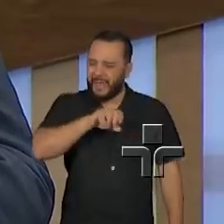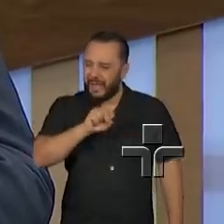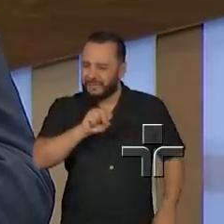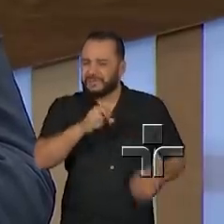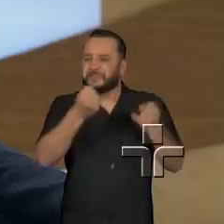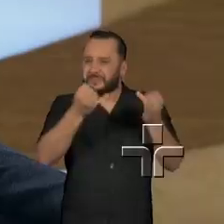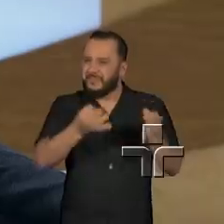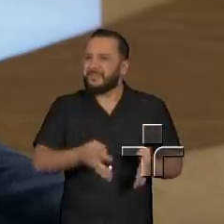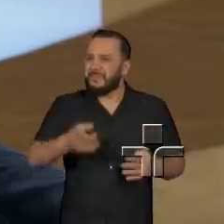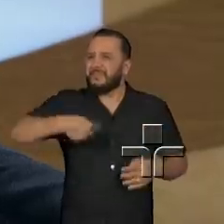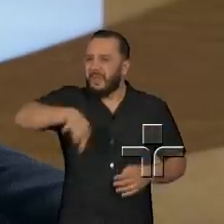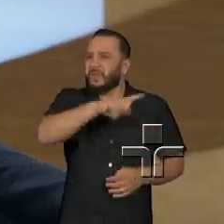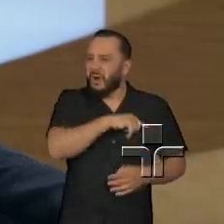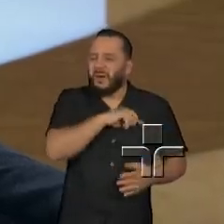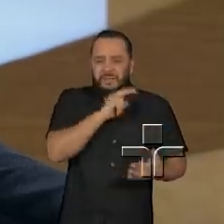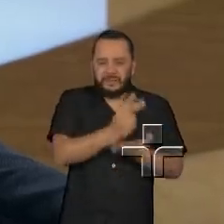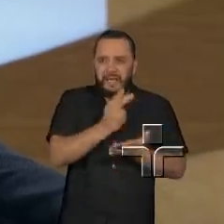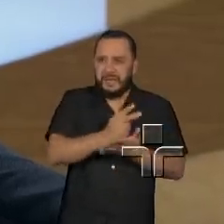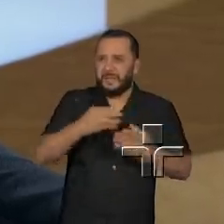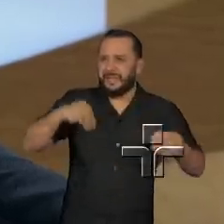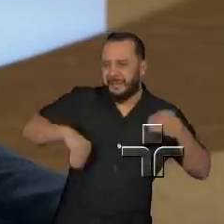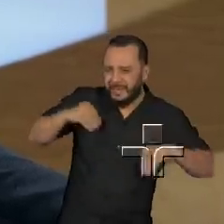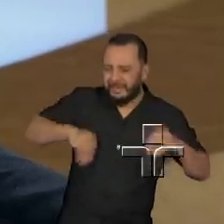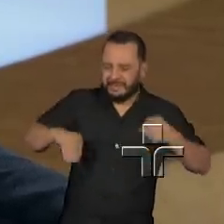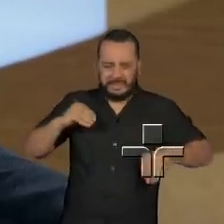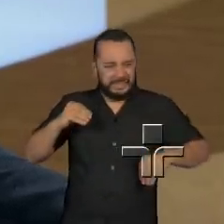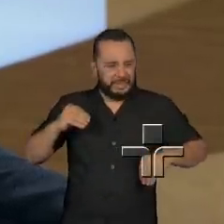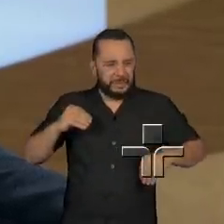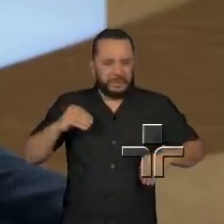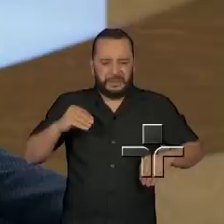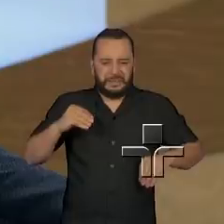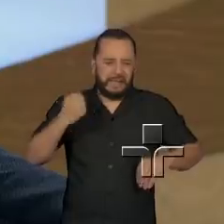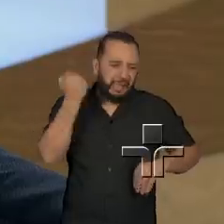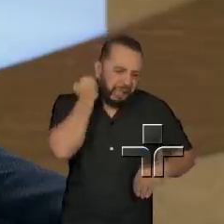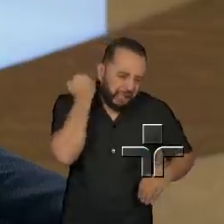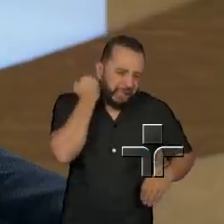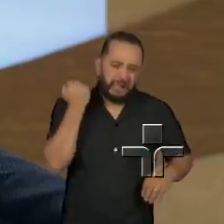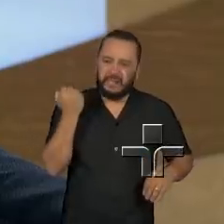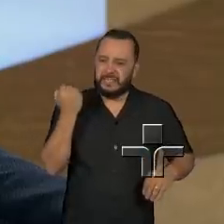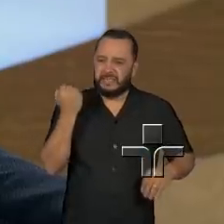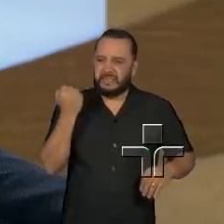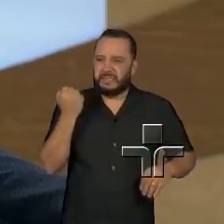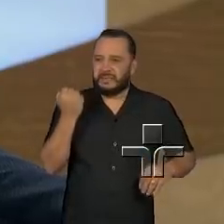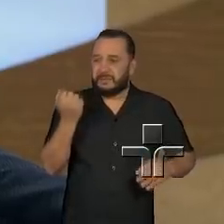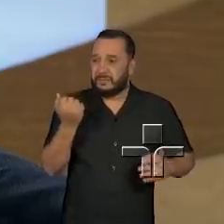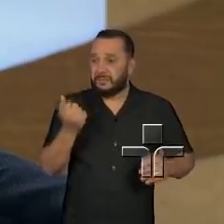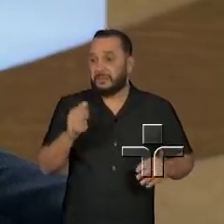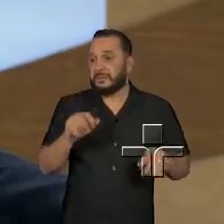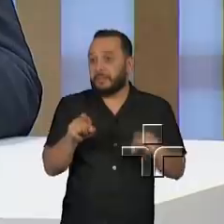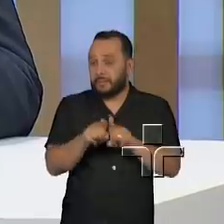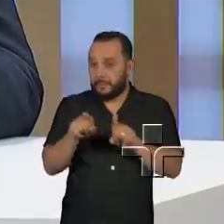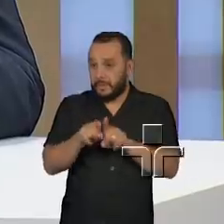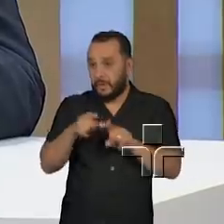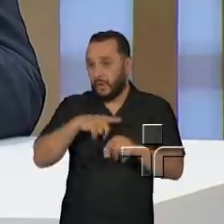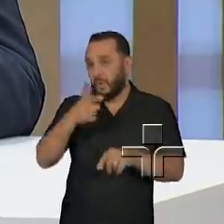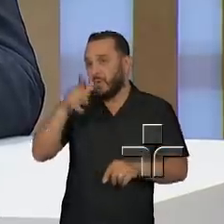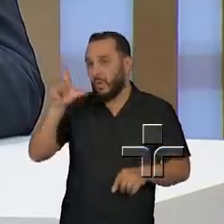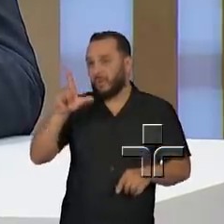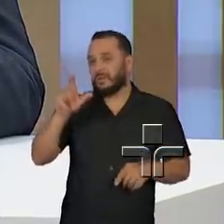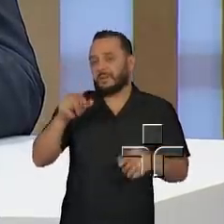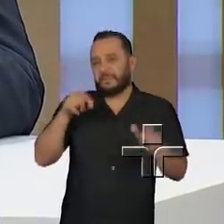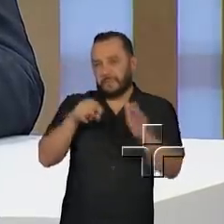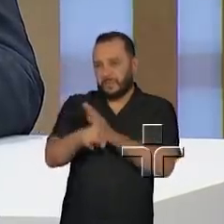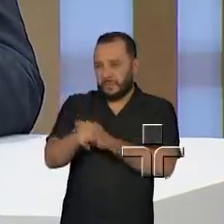está vivendo, com recorrência cada vez maior desses casos. Quer dizer, e se, é a outra pergunta, a introspecção que o